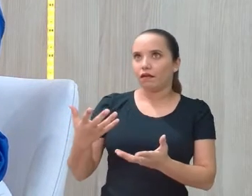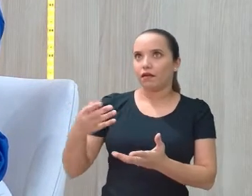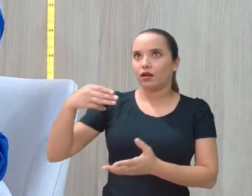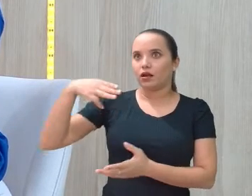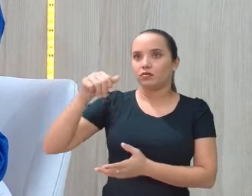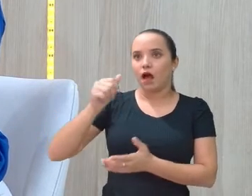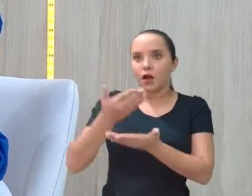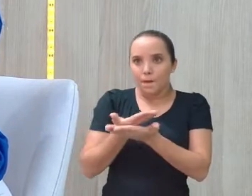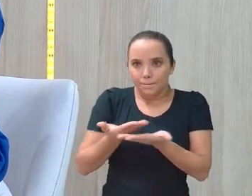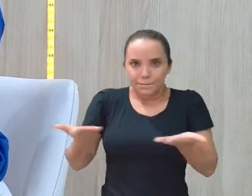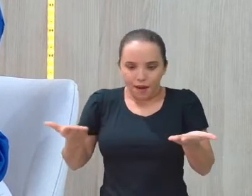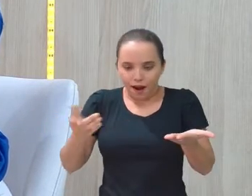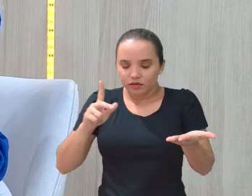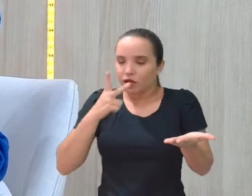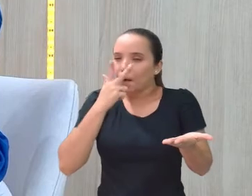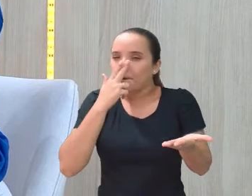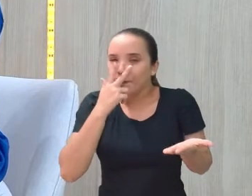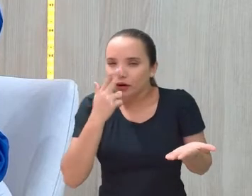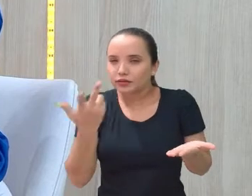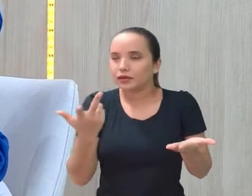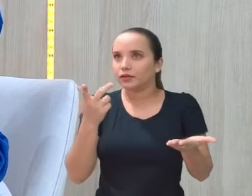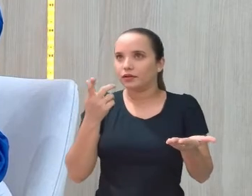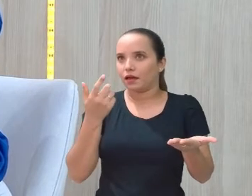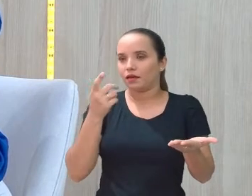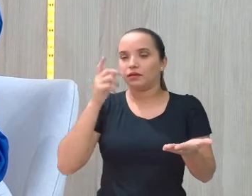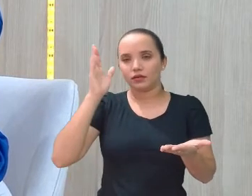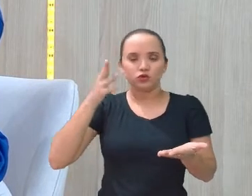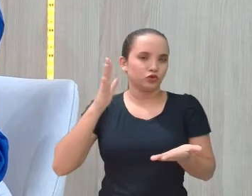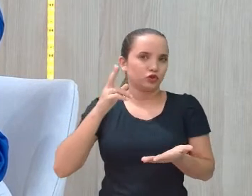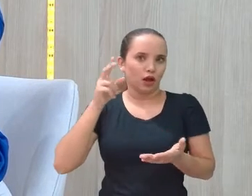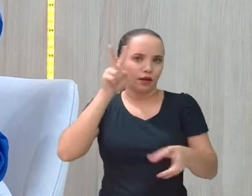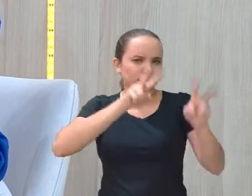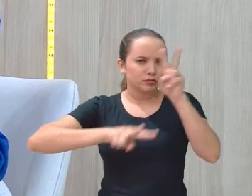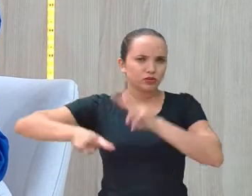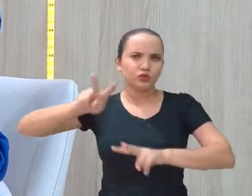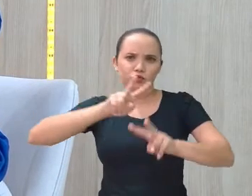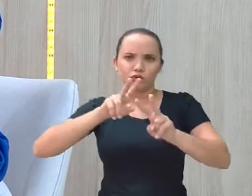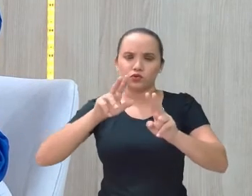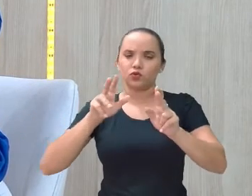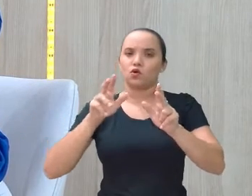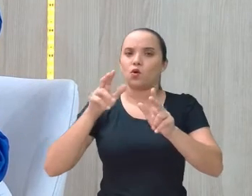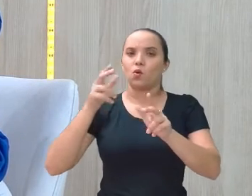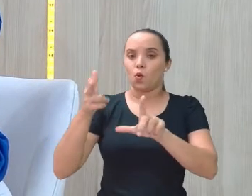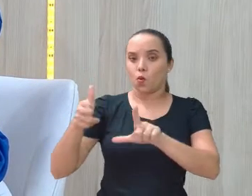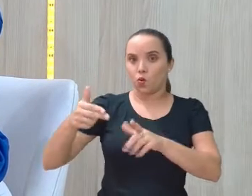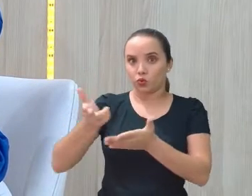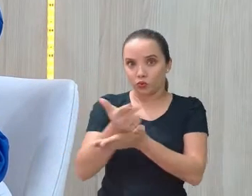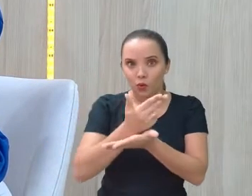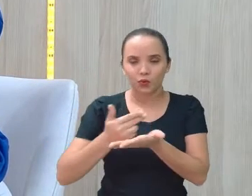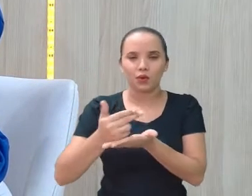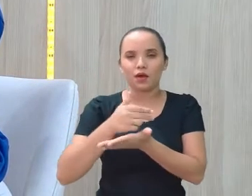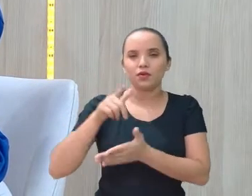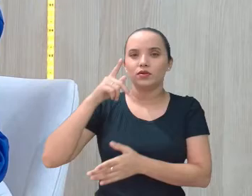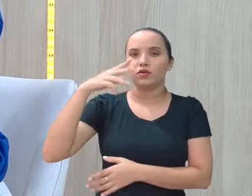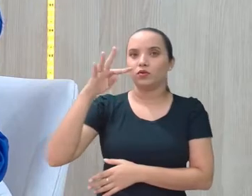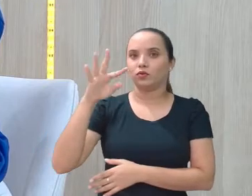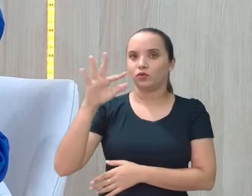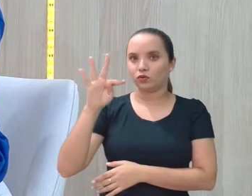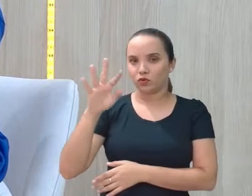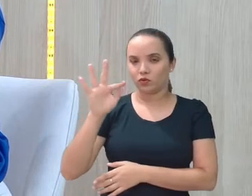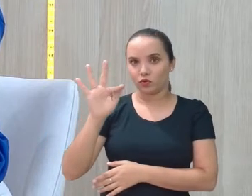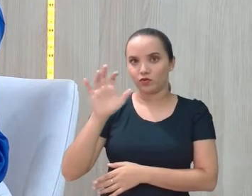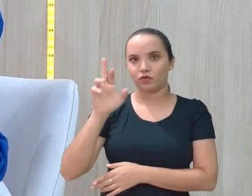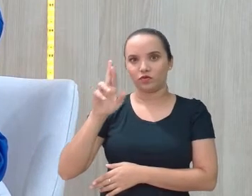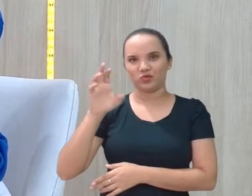parecendo o livro do quem assistiu Fred Flintstone. Então, os livros dos Homens das Cavernas, né? Fica